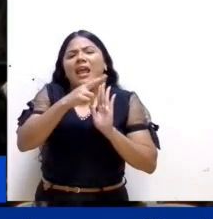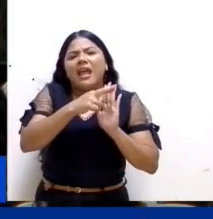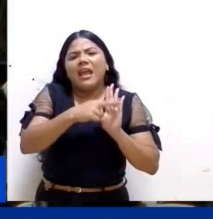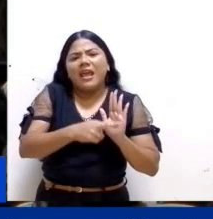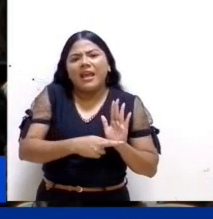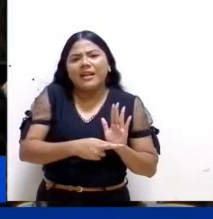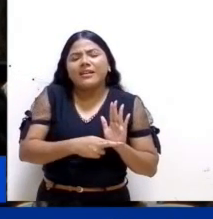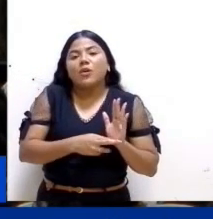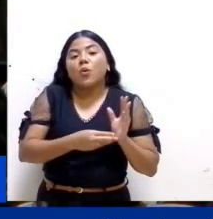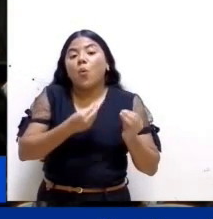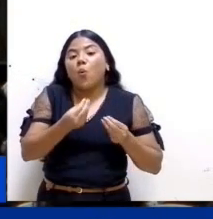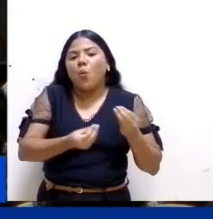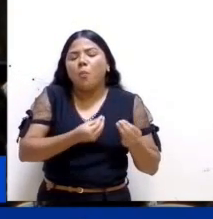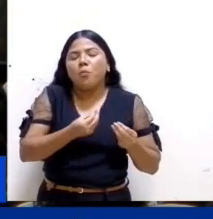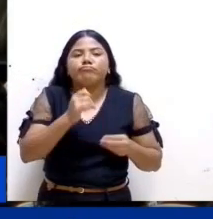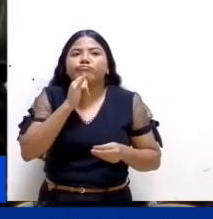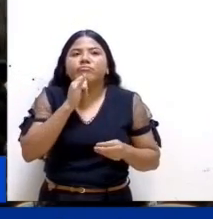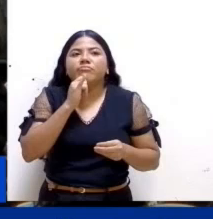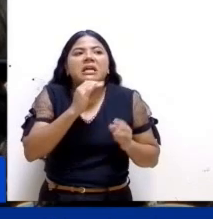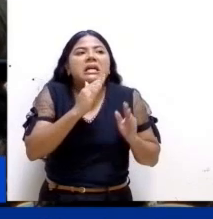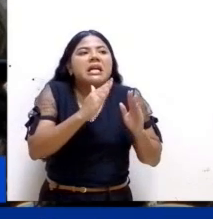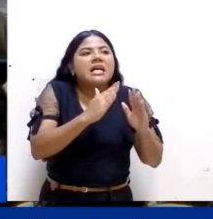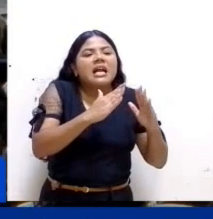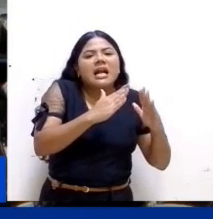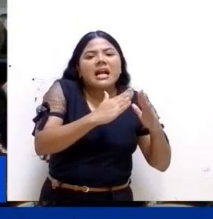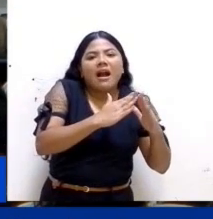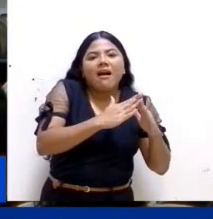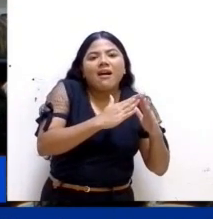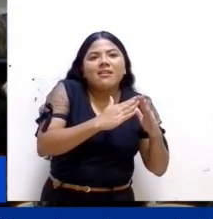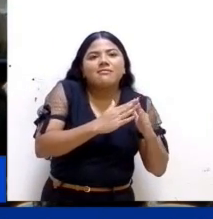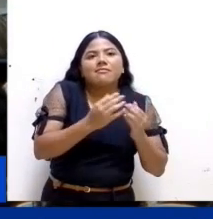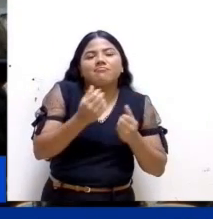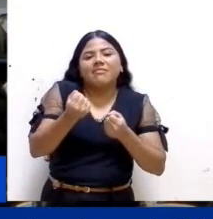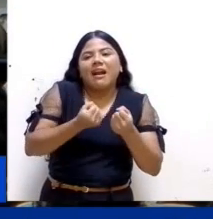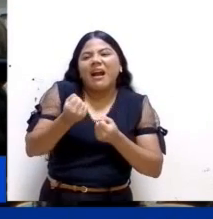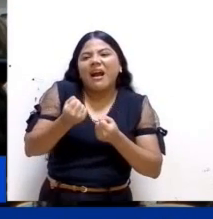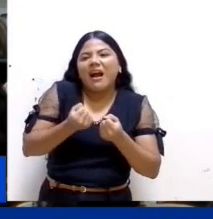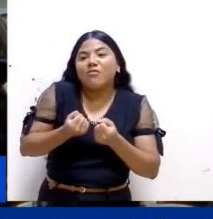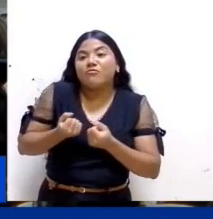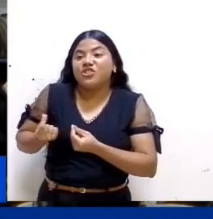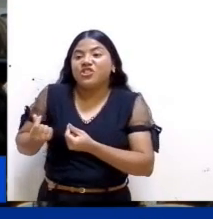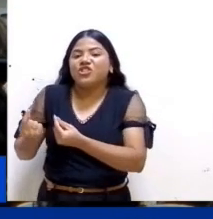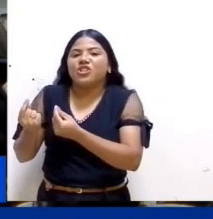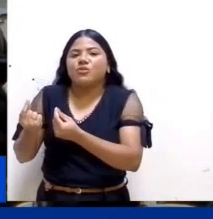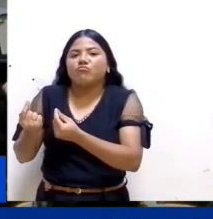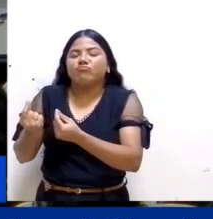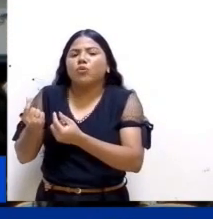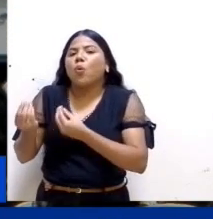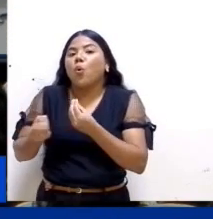a patrimônio. Qual é o regime de bens que você vai escolher?